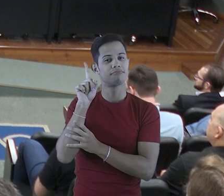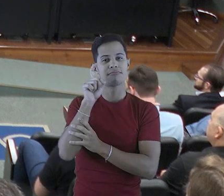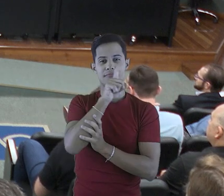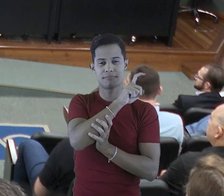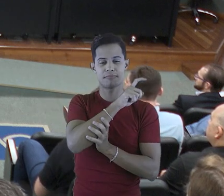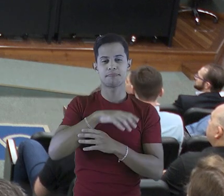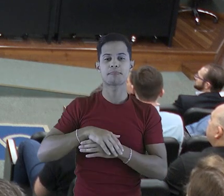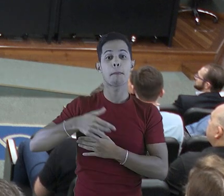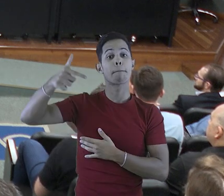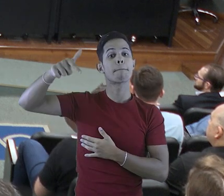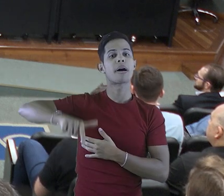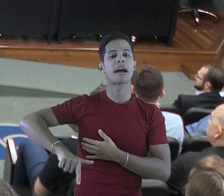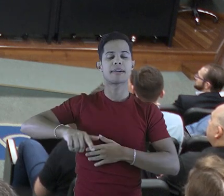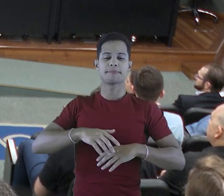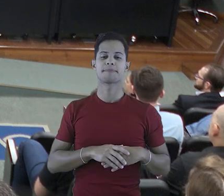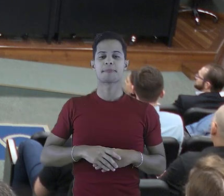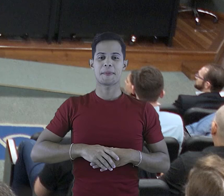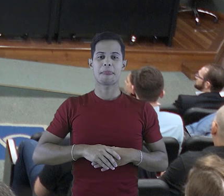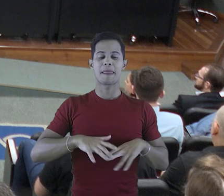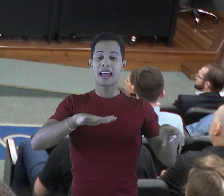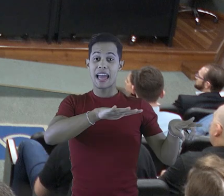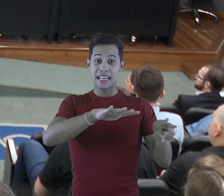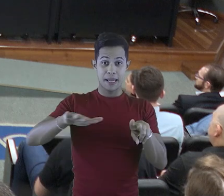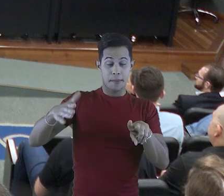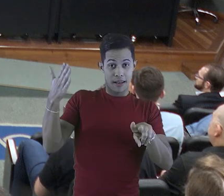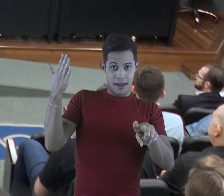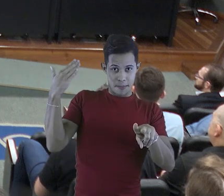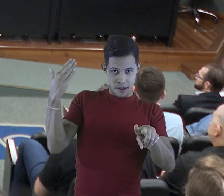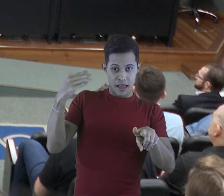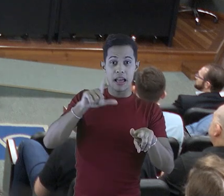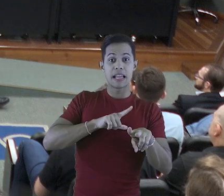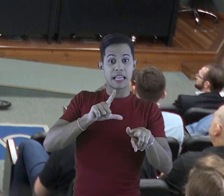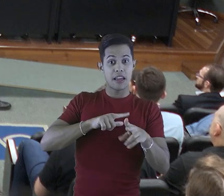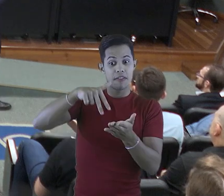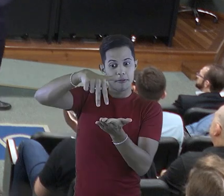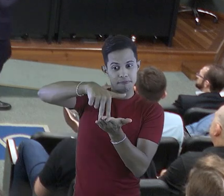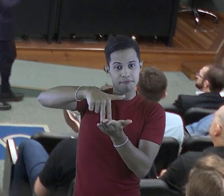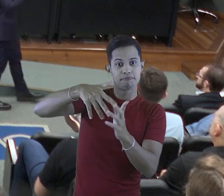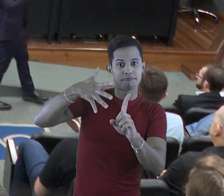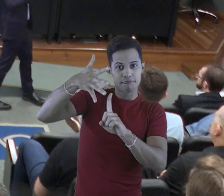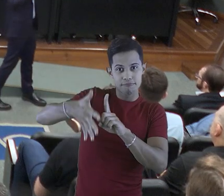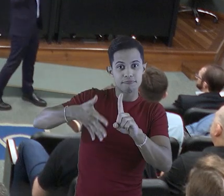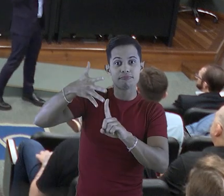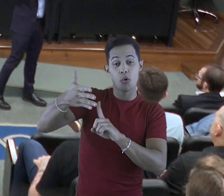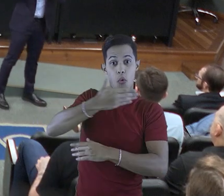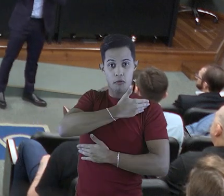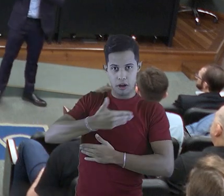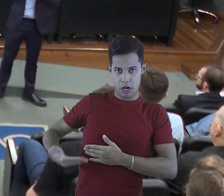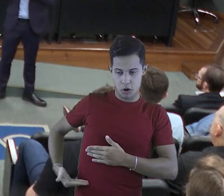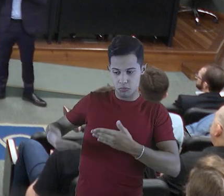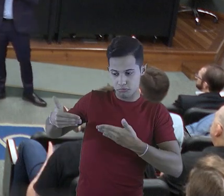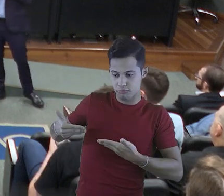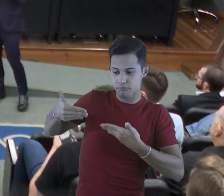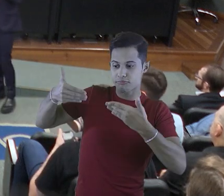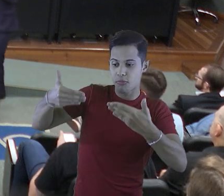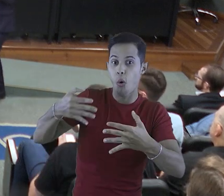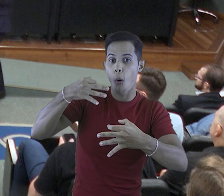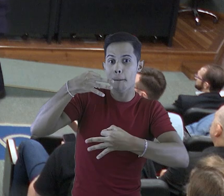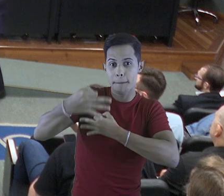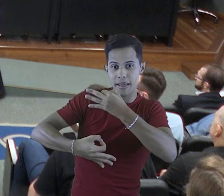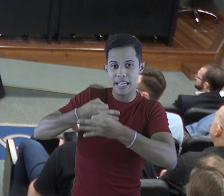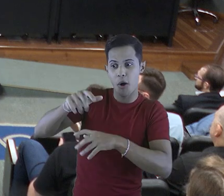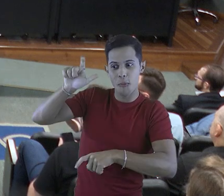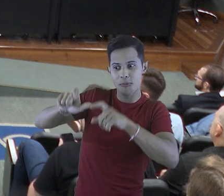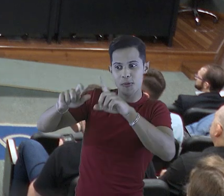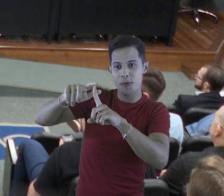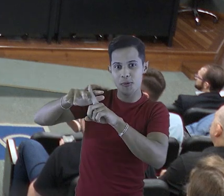na semana passada, mais um chamamento, mais uma audiência pública, um chamamento de opiniões da sociedade civil